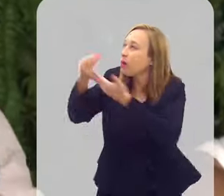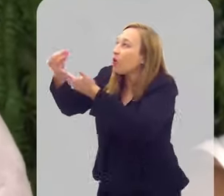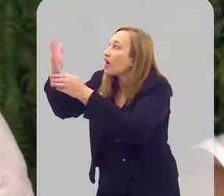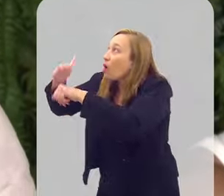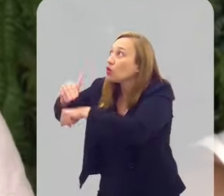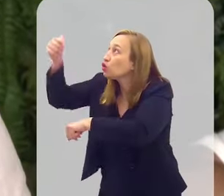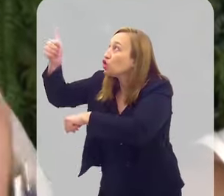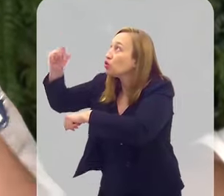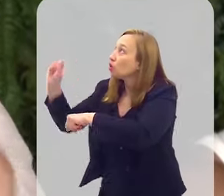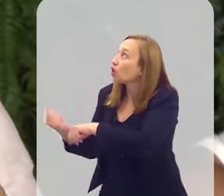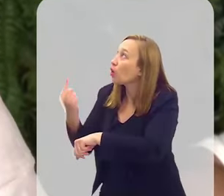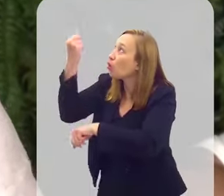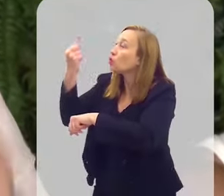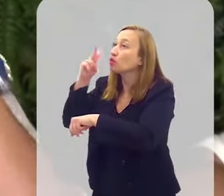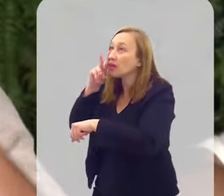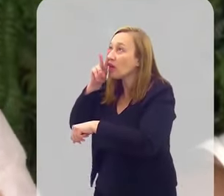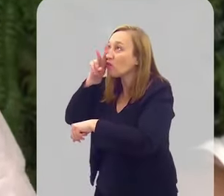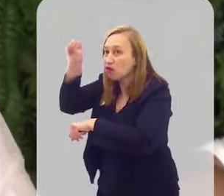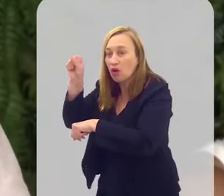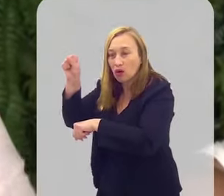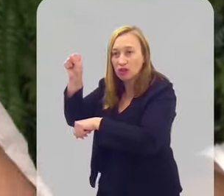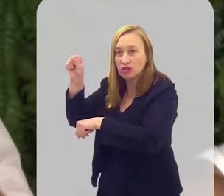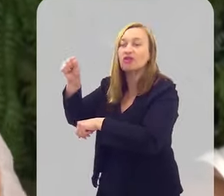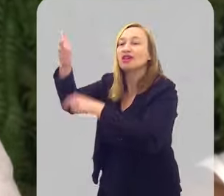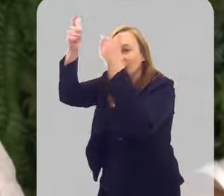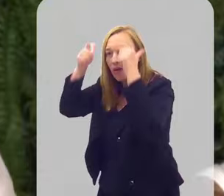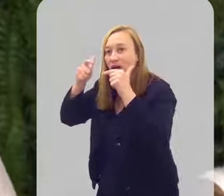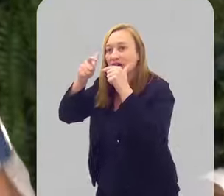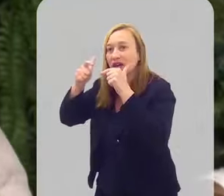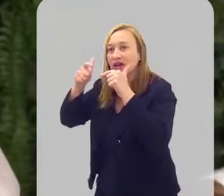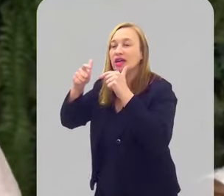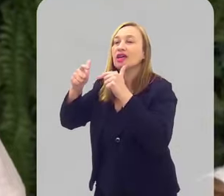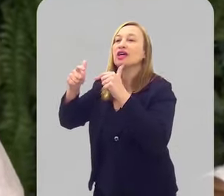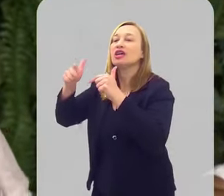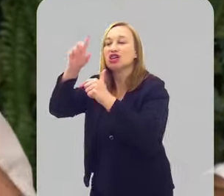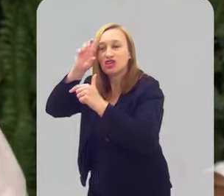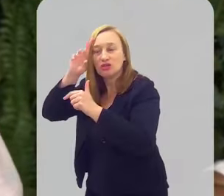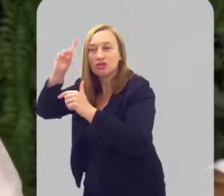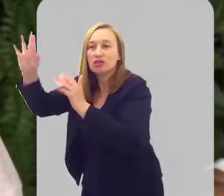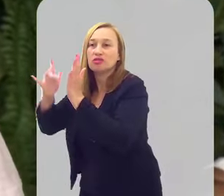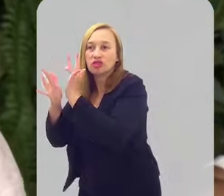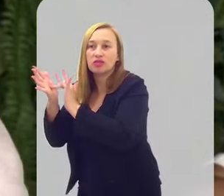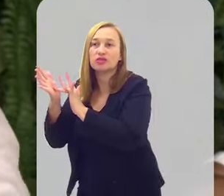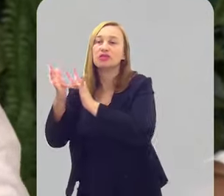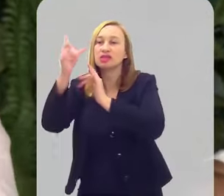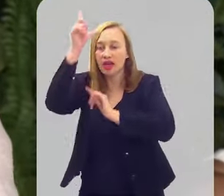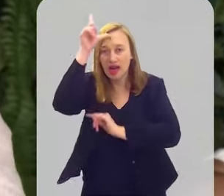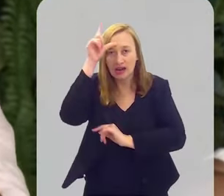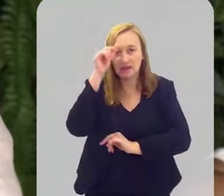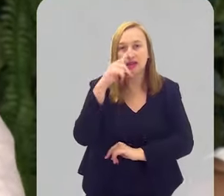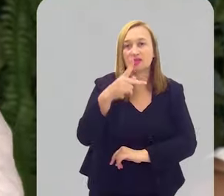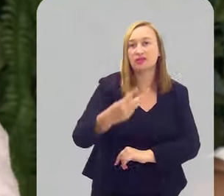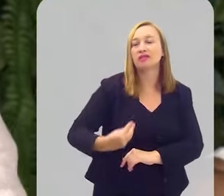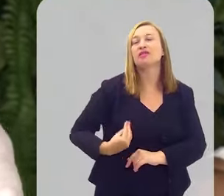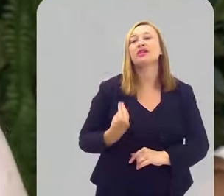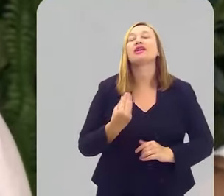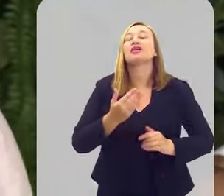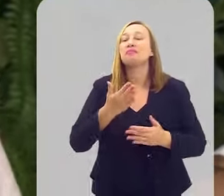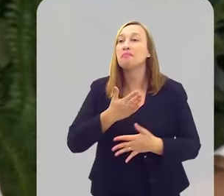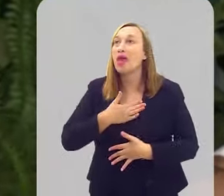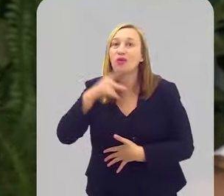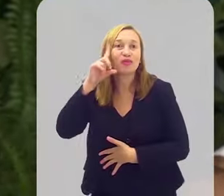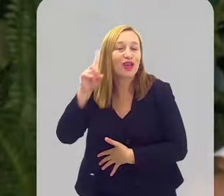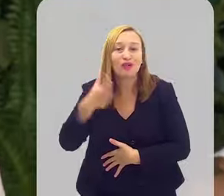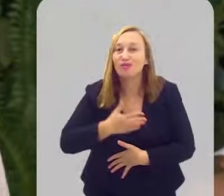que é o único que é o Digno que É o único que é o forte que é o único que é o rei e ele vos aliviará